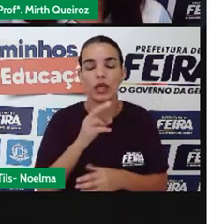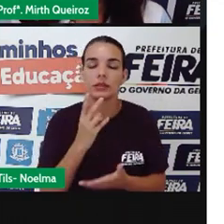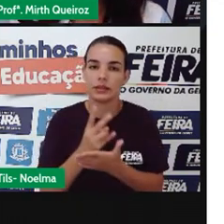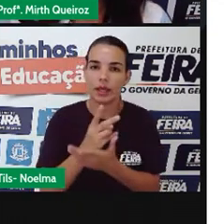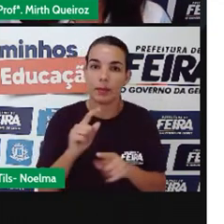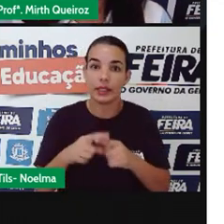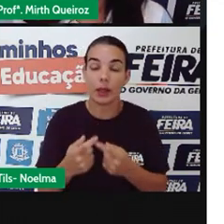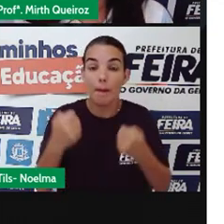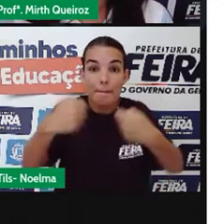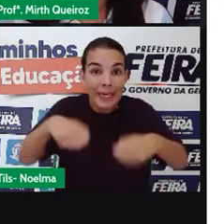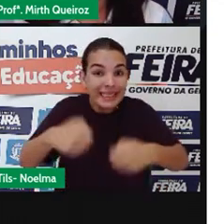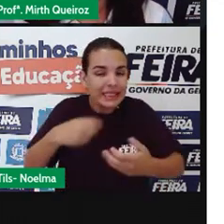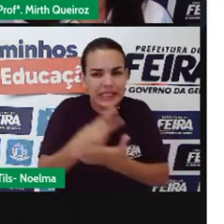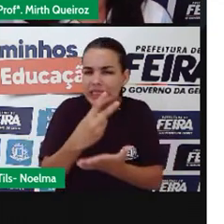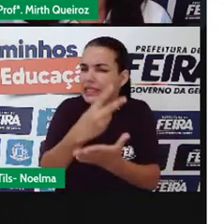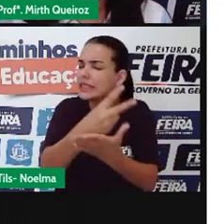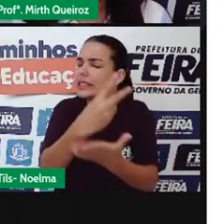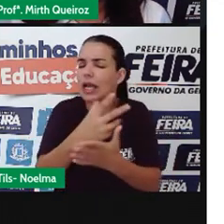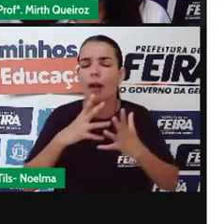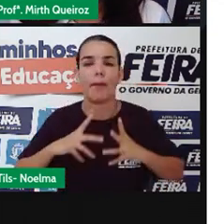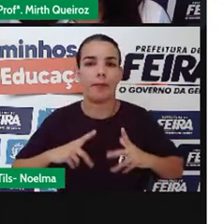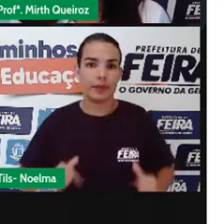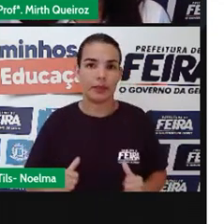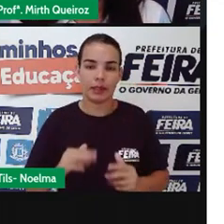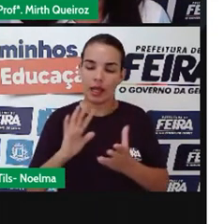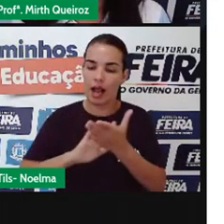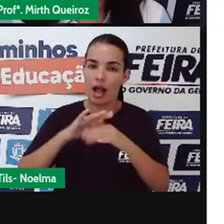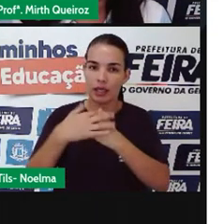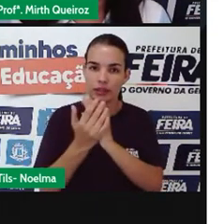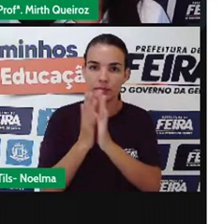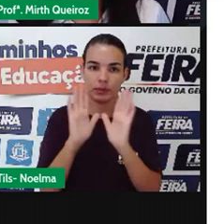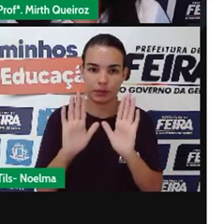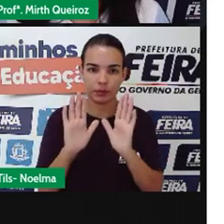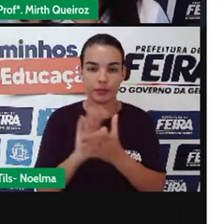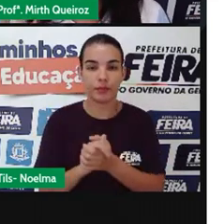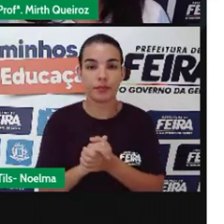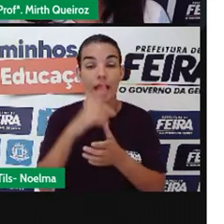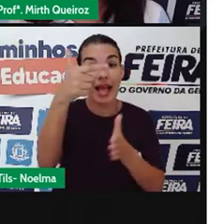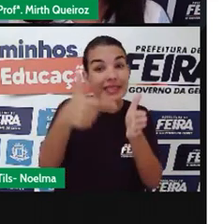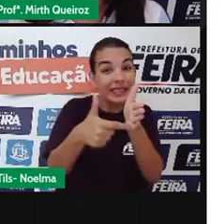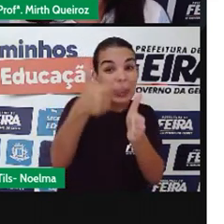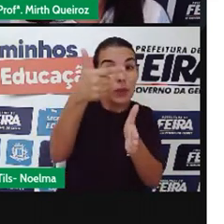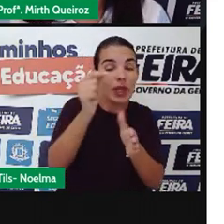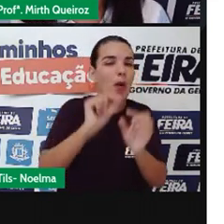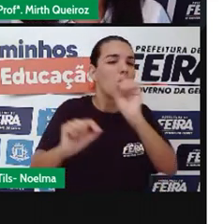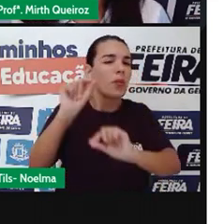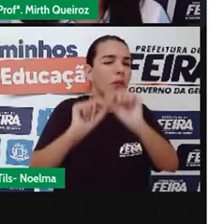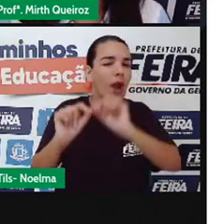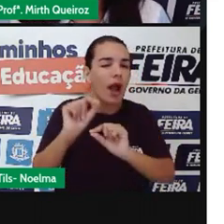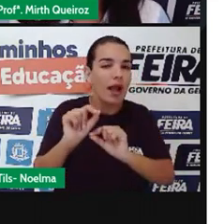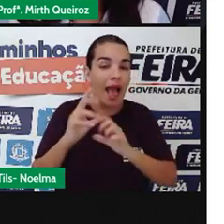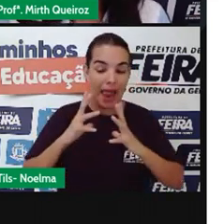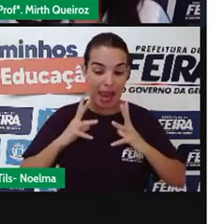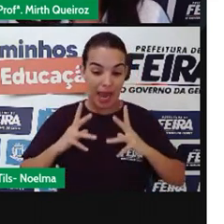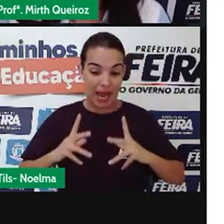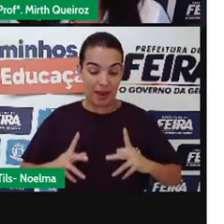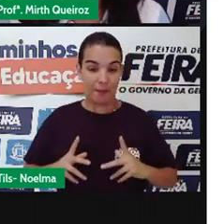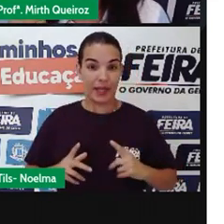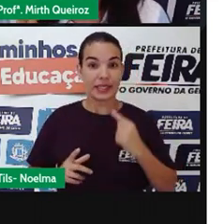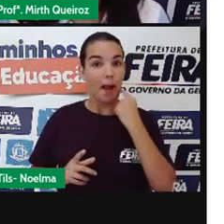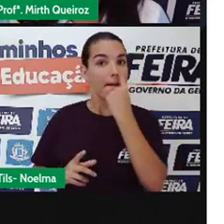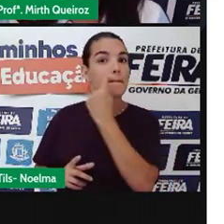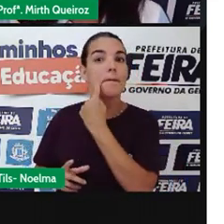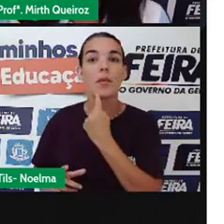palavra Hospital tempo todo fazendo a higienização das E ai genital também é